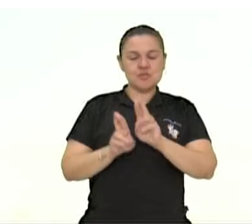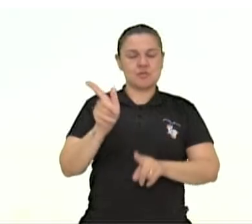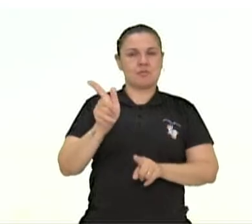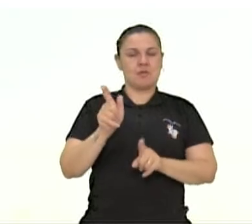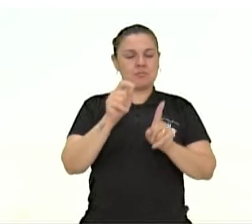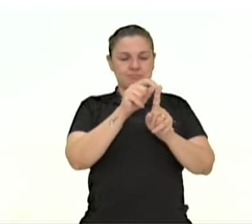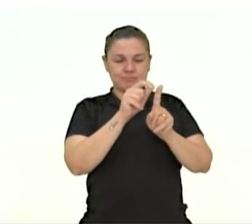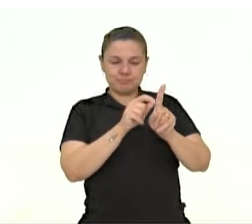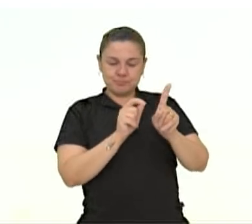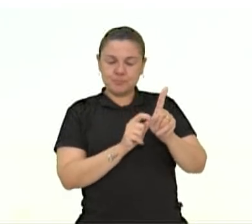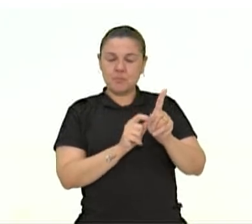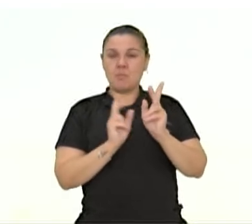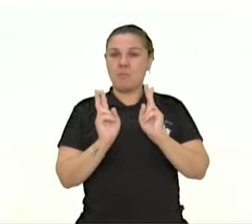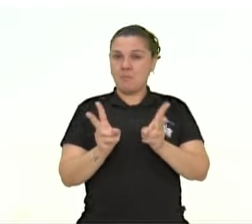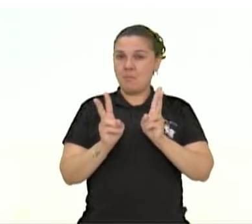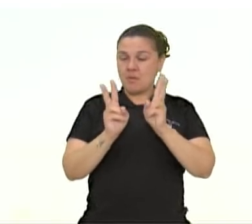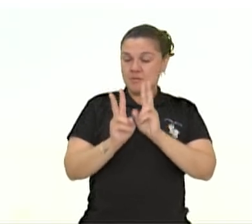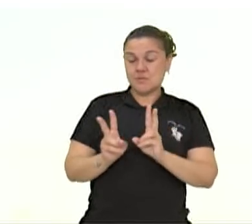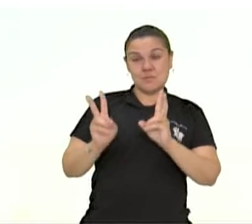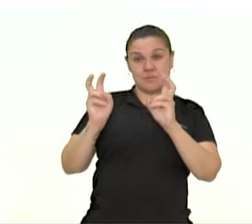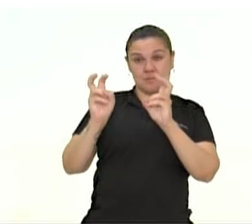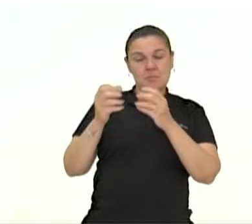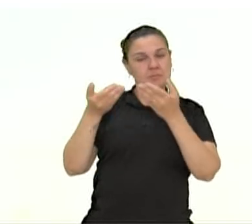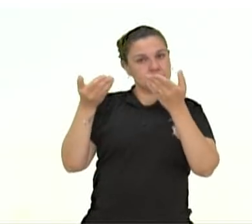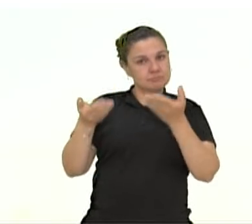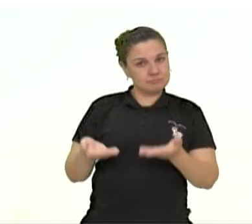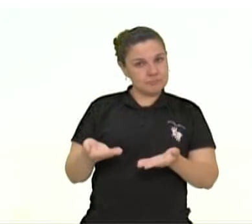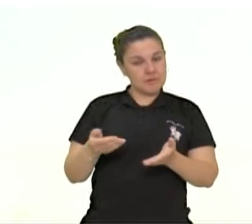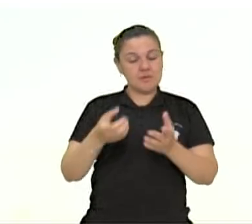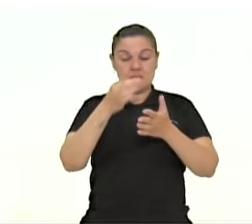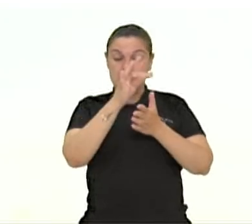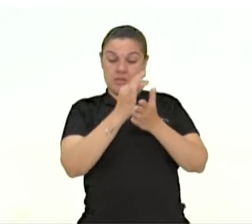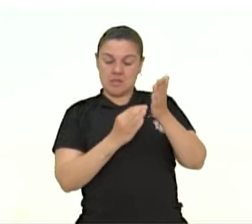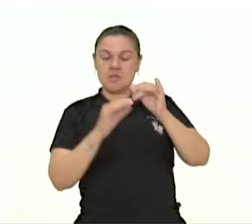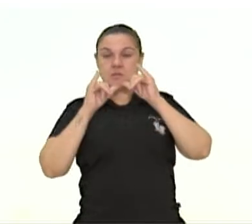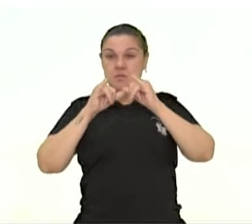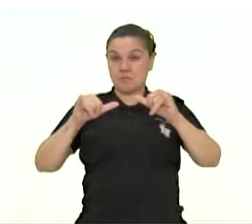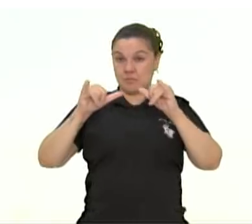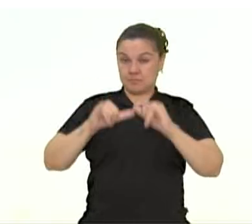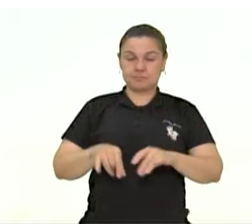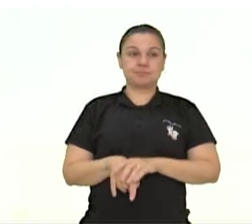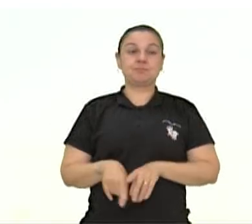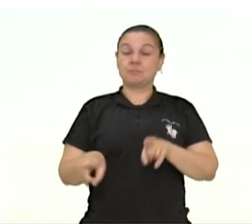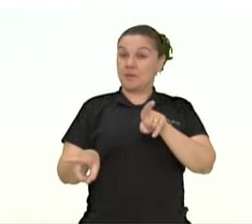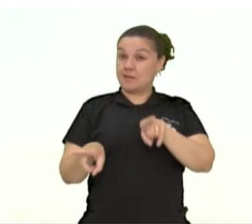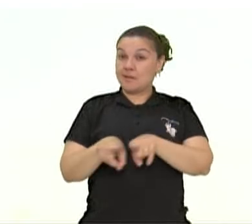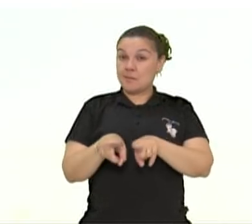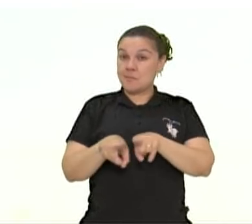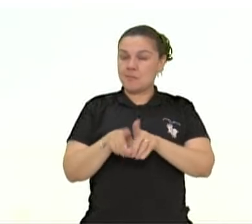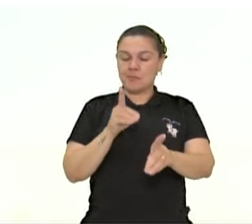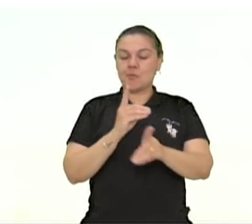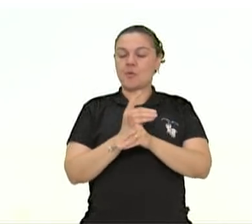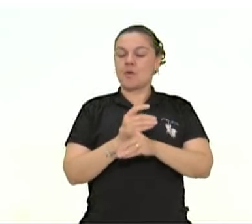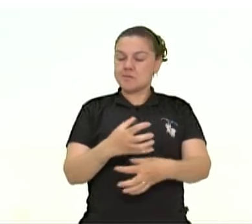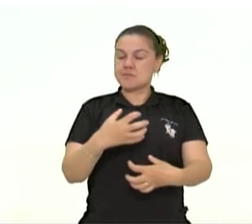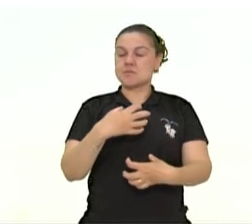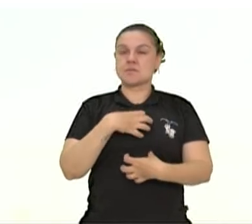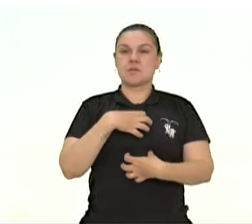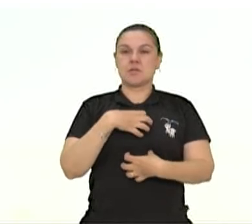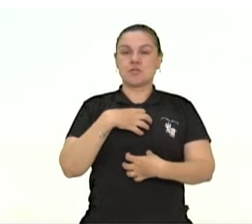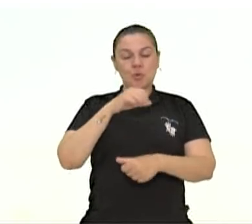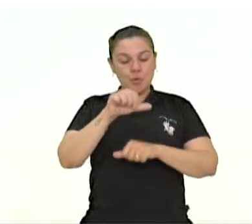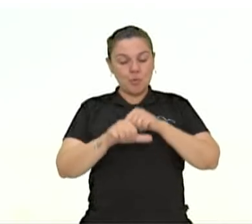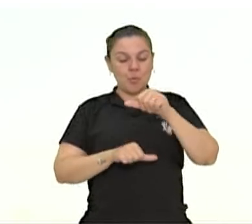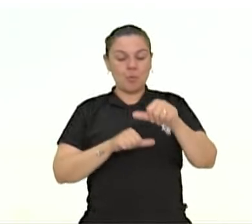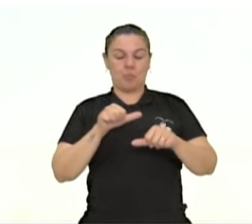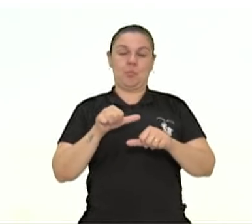para tratar do mesmo assunto, né? No caso, o texto didático e informativo. E vamos reconhecer o efeito de sentido